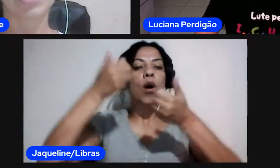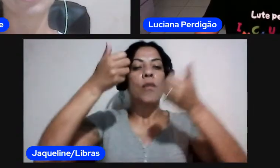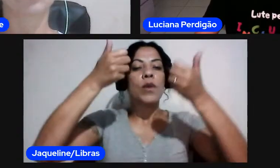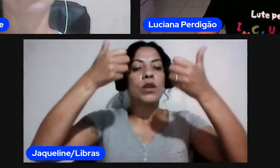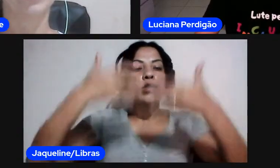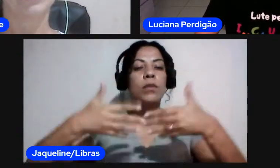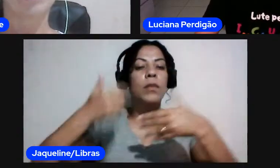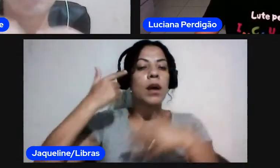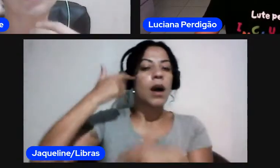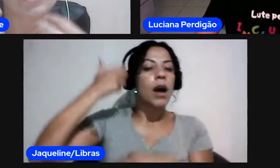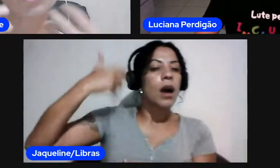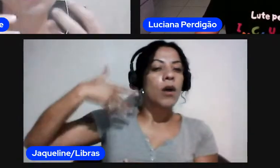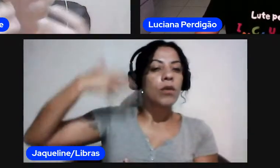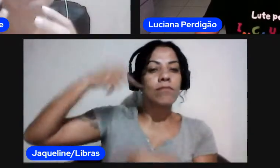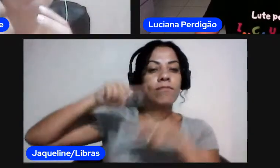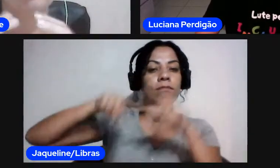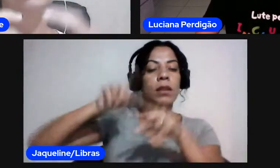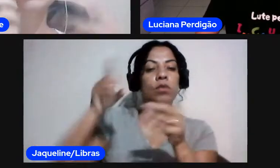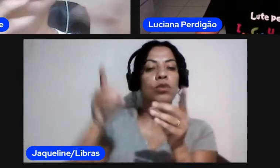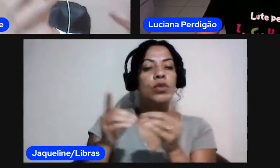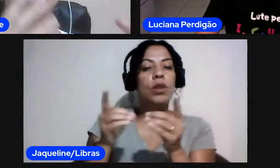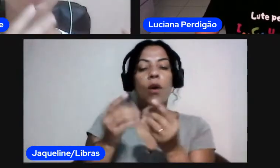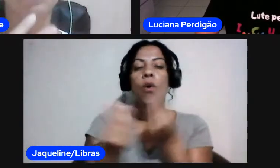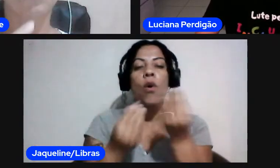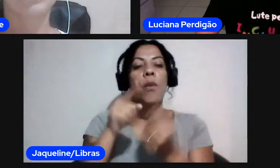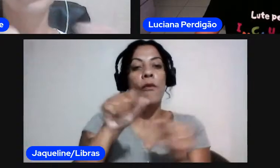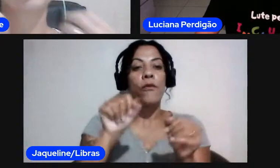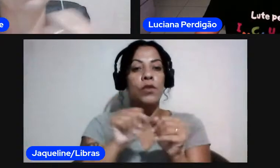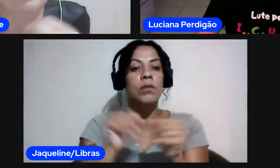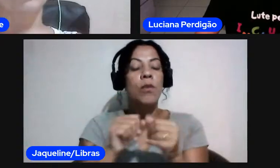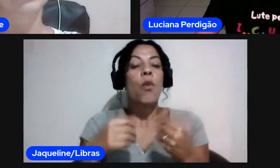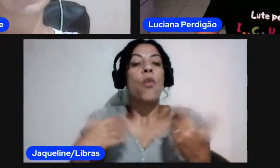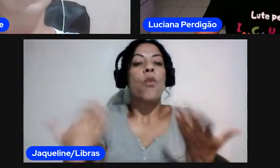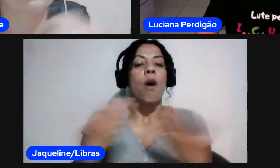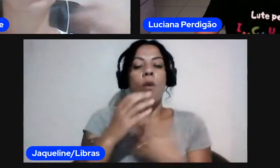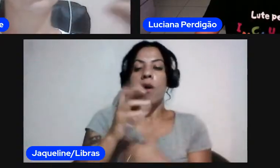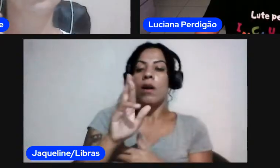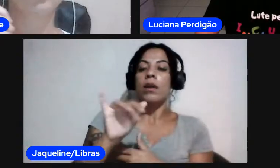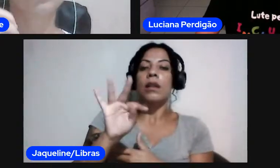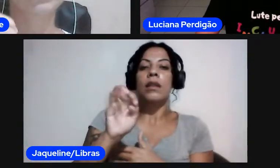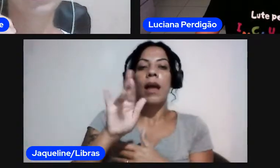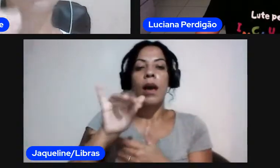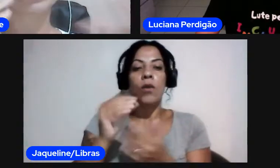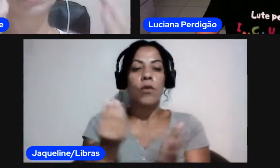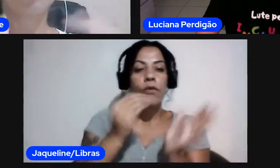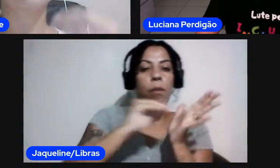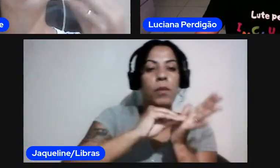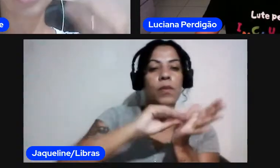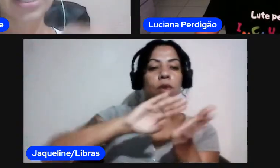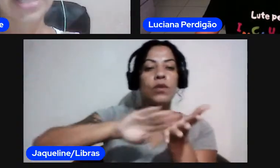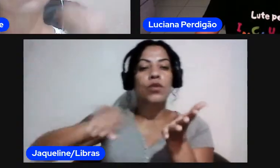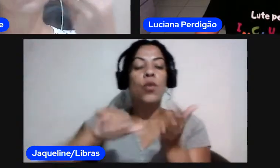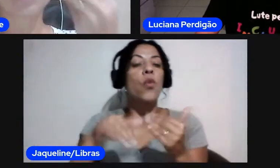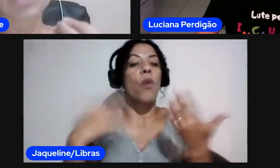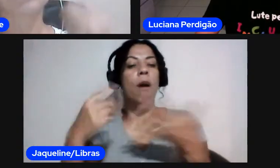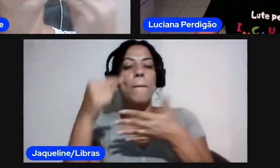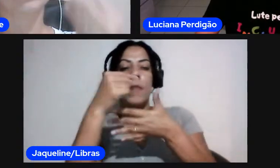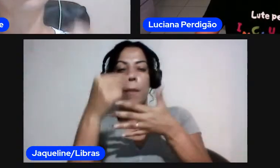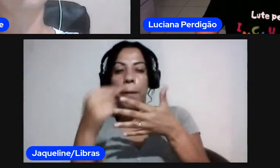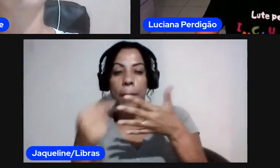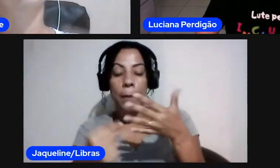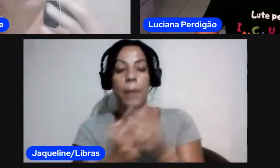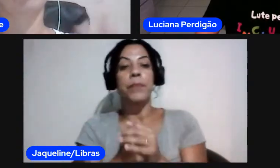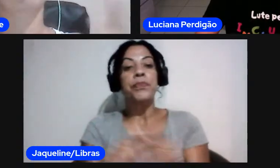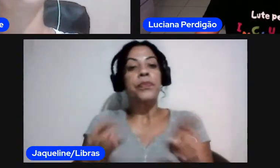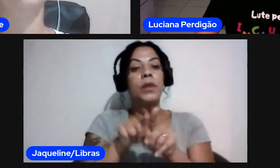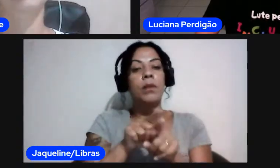materiais didáticos. É importante que a gente discuta um pouquinho que critérios foram esses de inclusão, de exclusão, e depois os critérios mesmo que